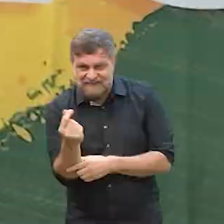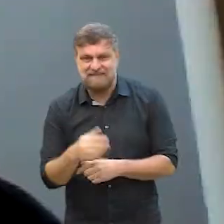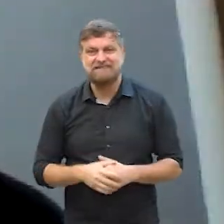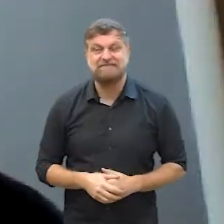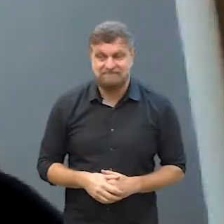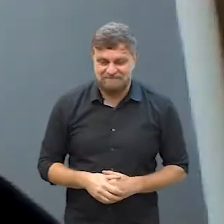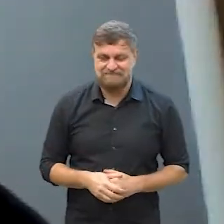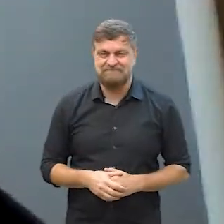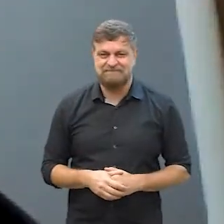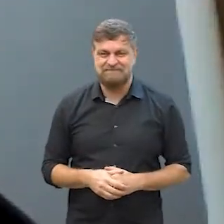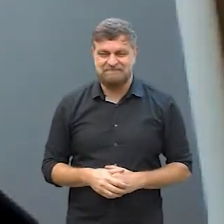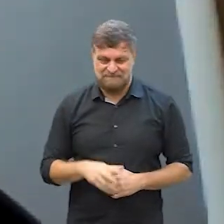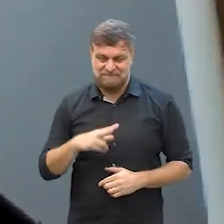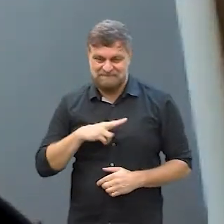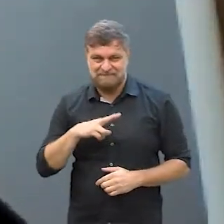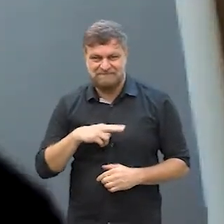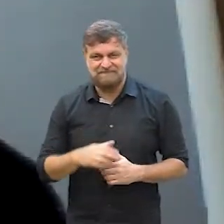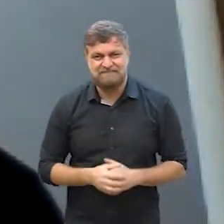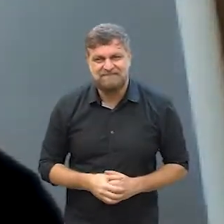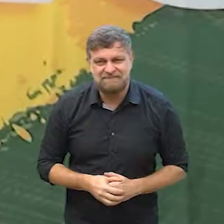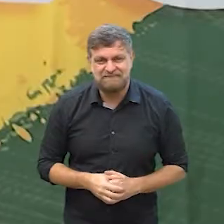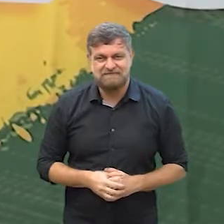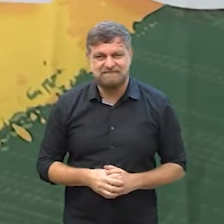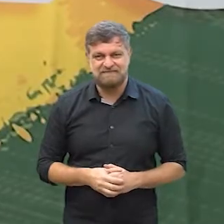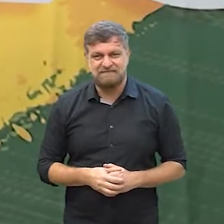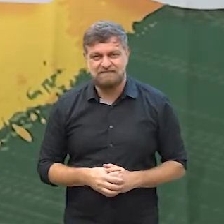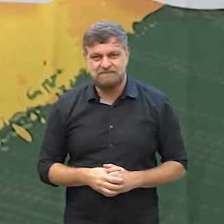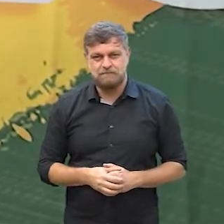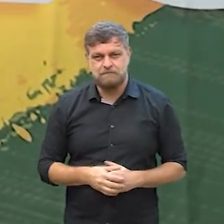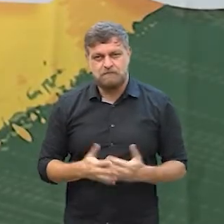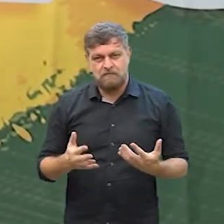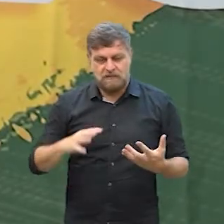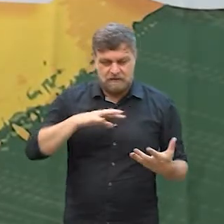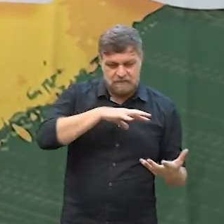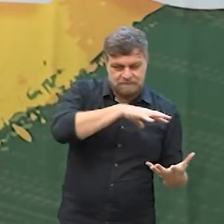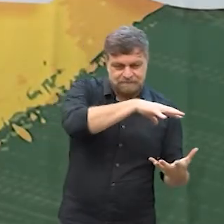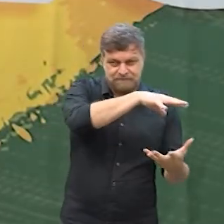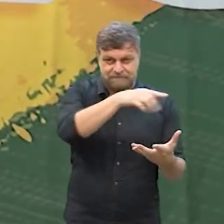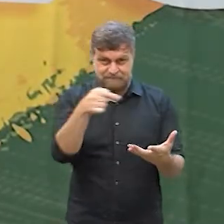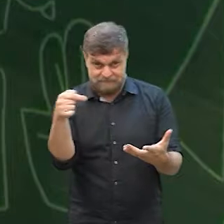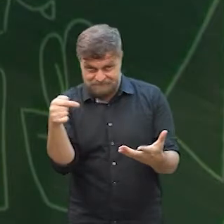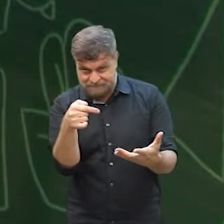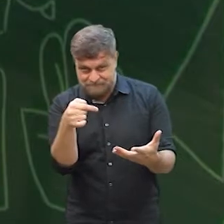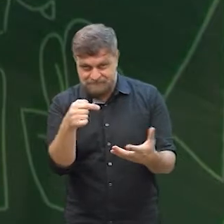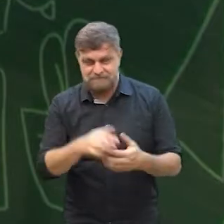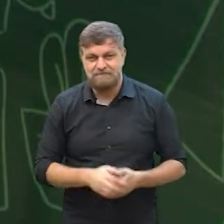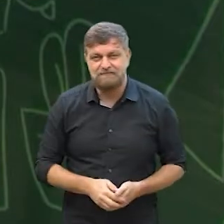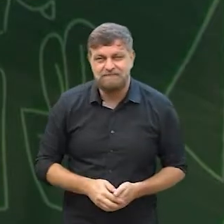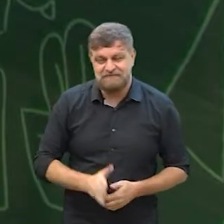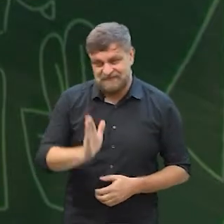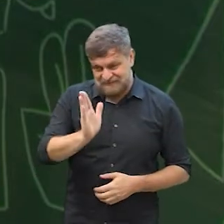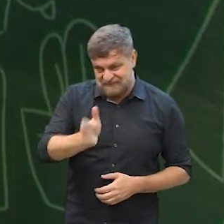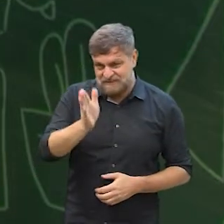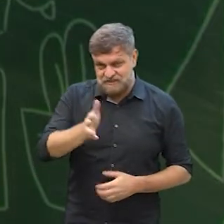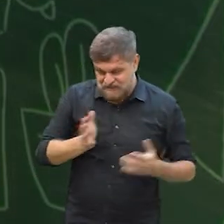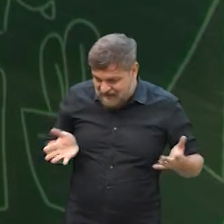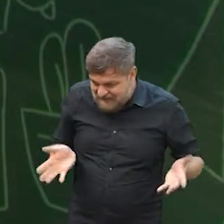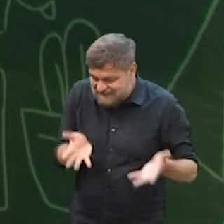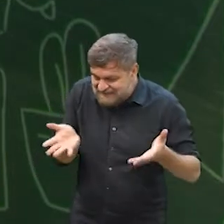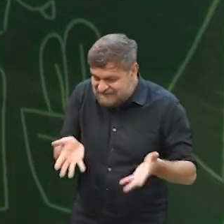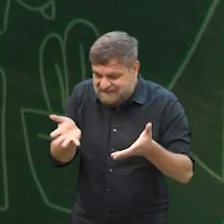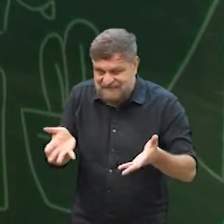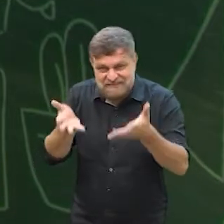isso. E o De forma mundo, sustentável, né? e o mundo por si só ele já